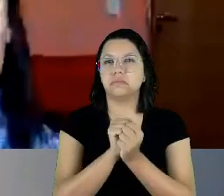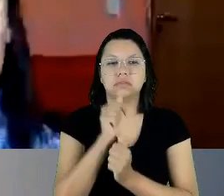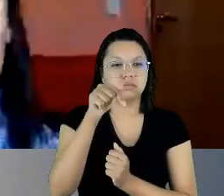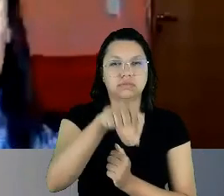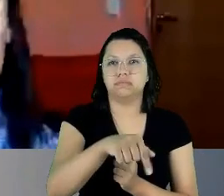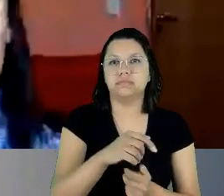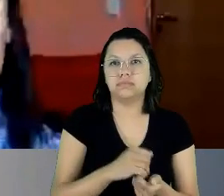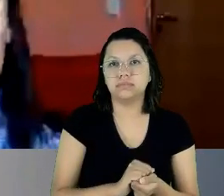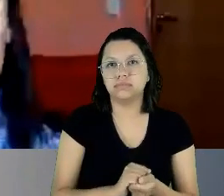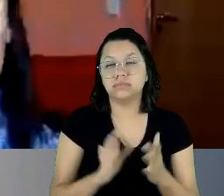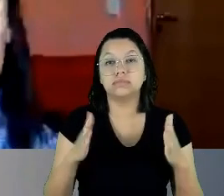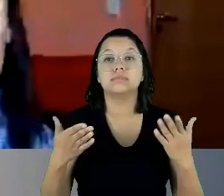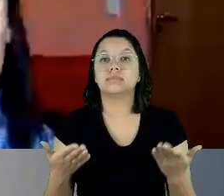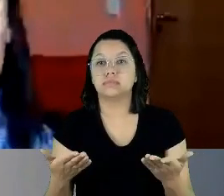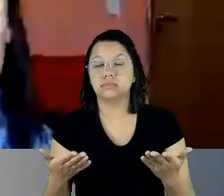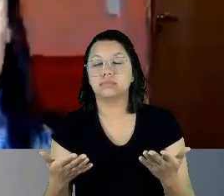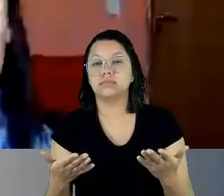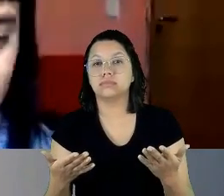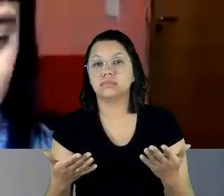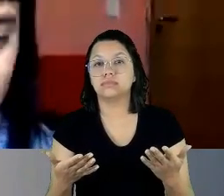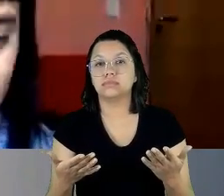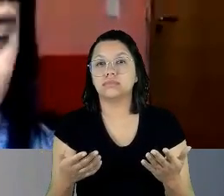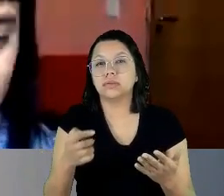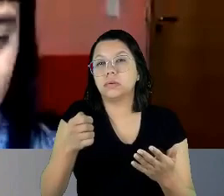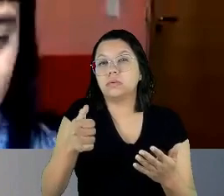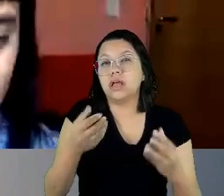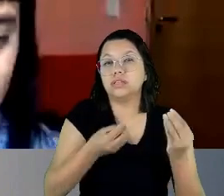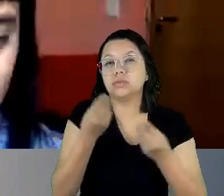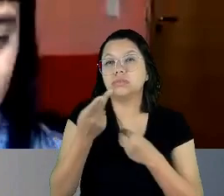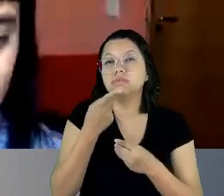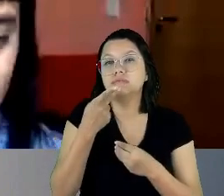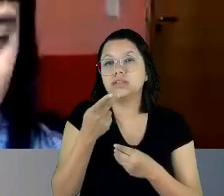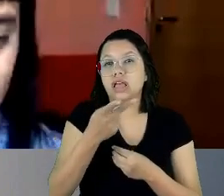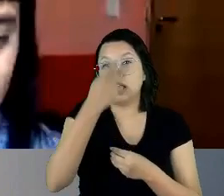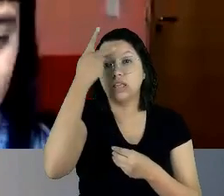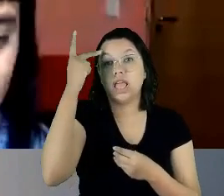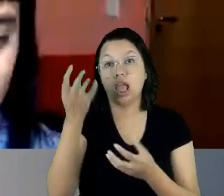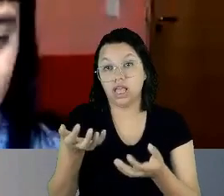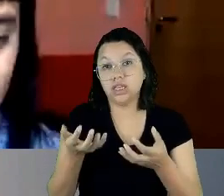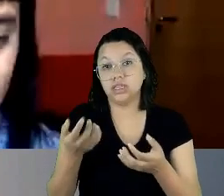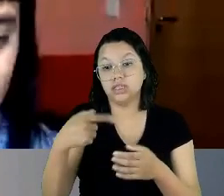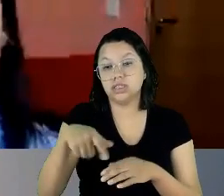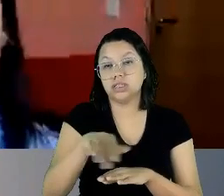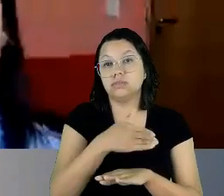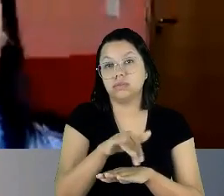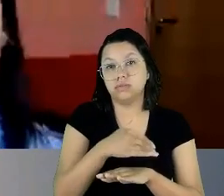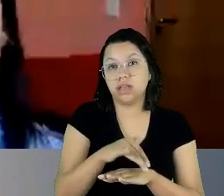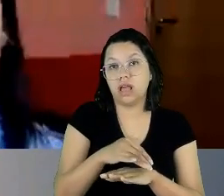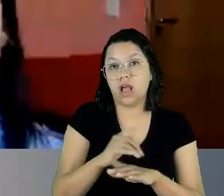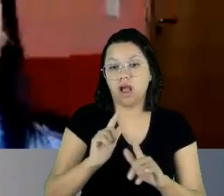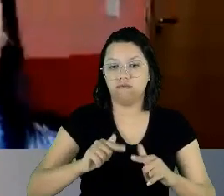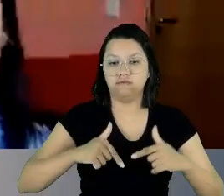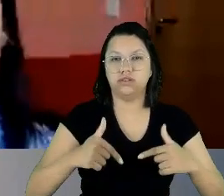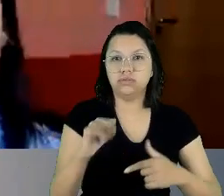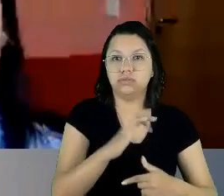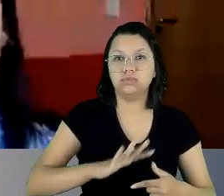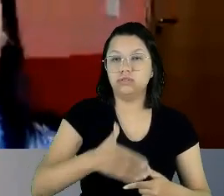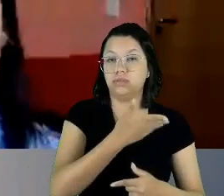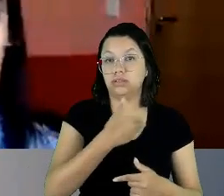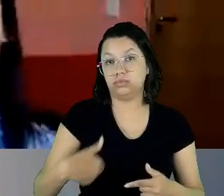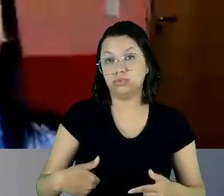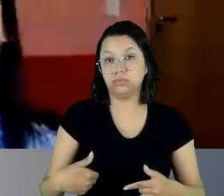inadequada naquele local. Então, quase como se dissesse assim, quem optou por sair da rua enfrentou o espaço